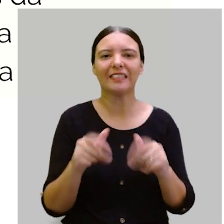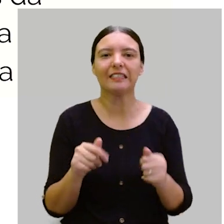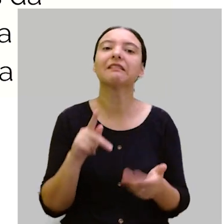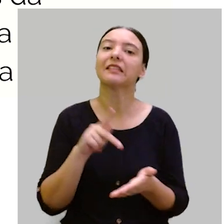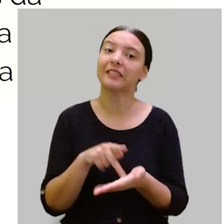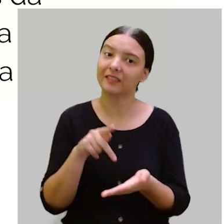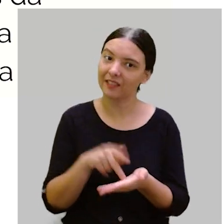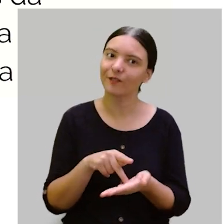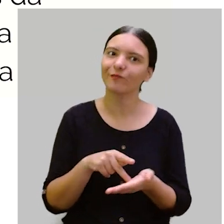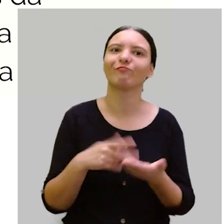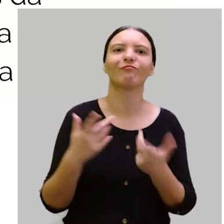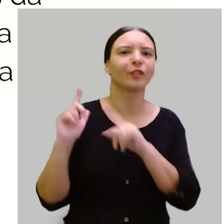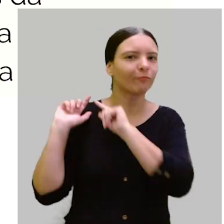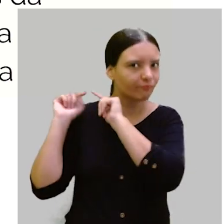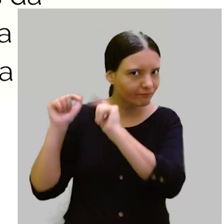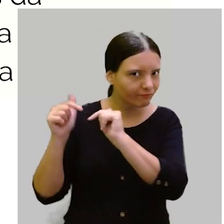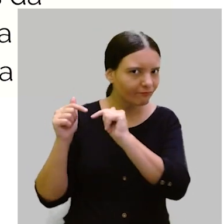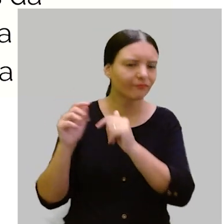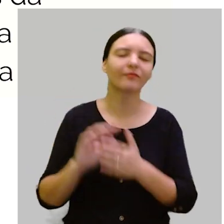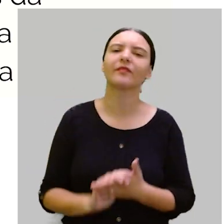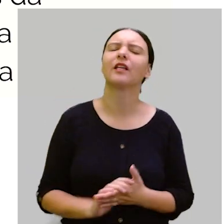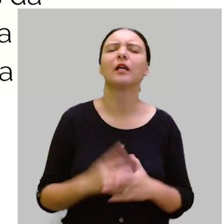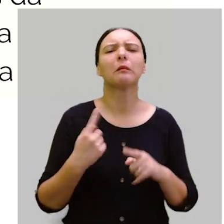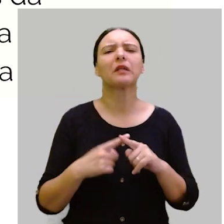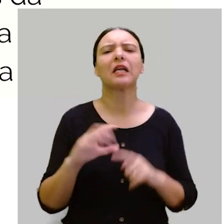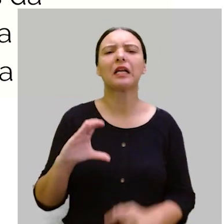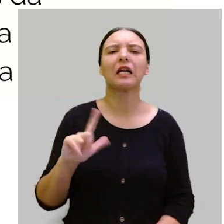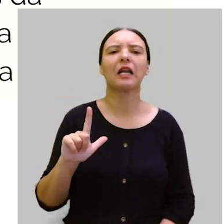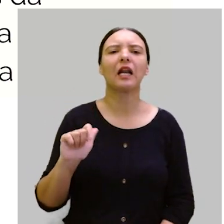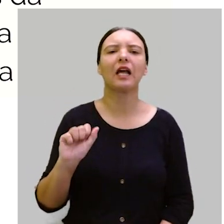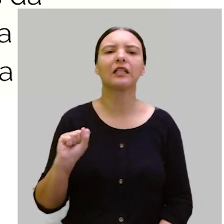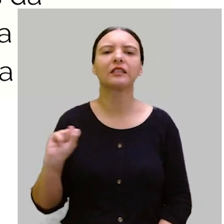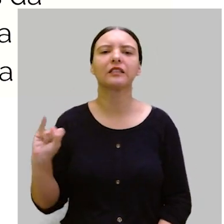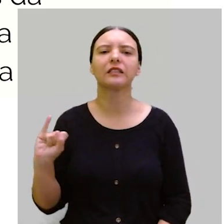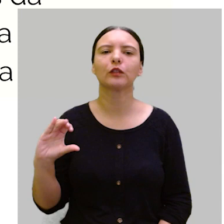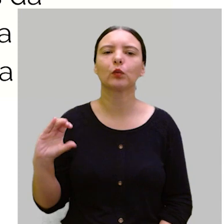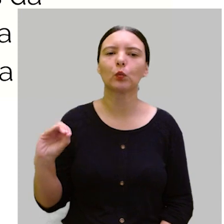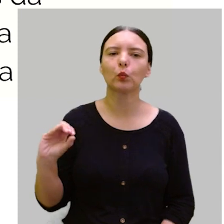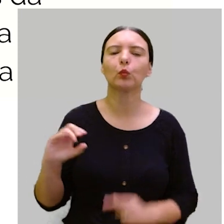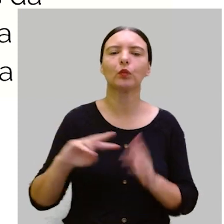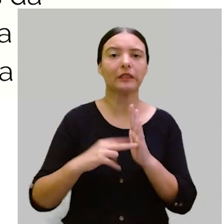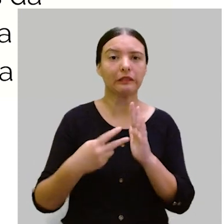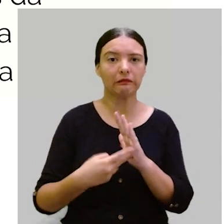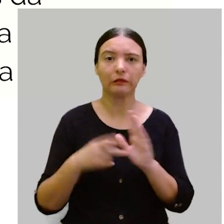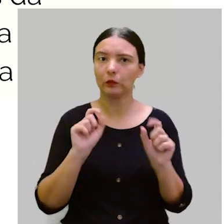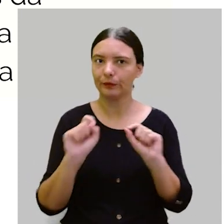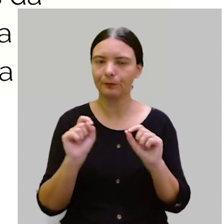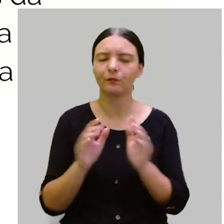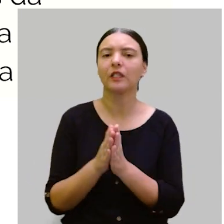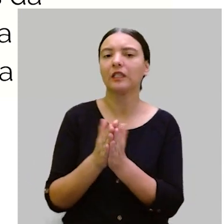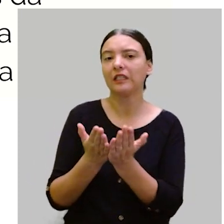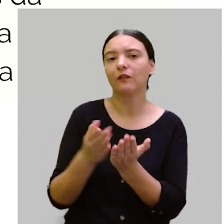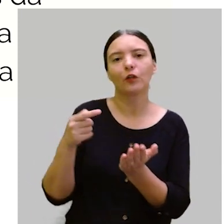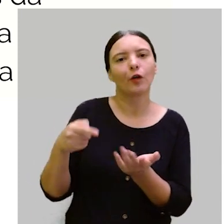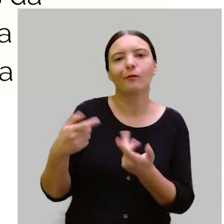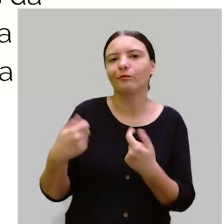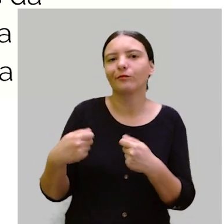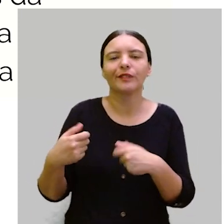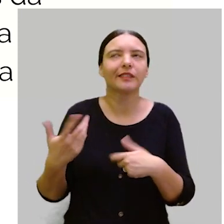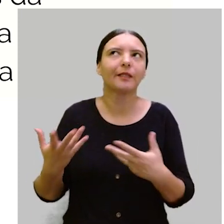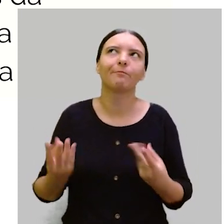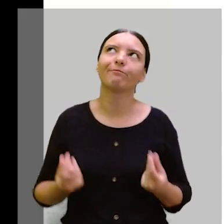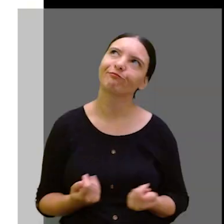um clássico, né? O que é um clássico? A gente escuta muito isso. Um jeito simples de explicar o que é um clássico é um livro que ele não depende de um